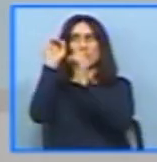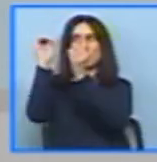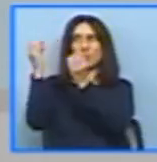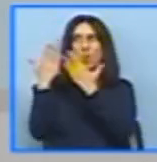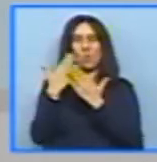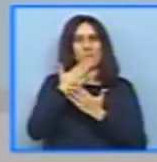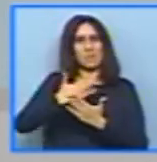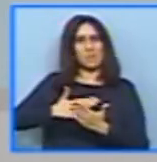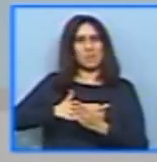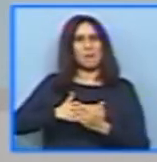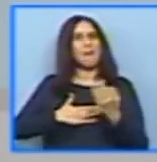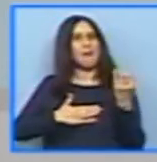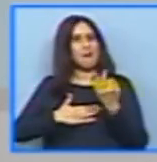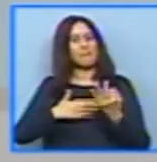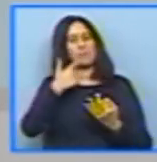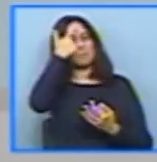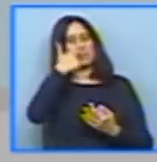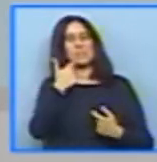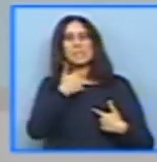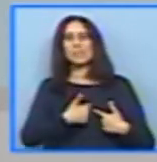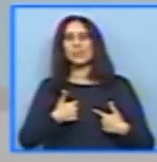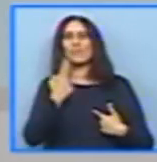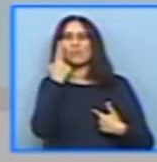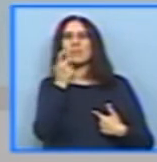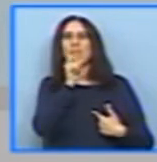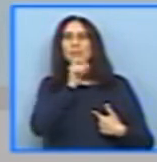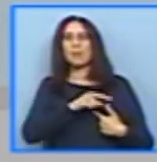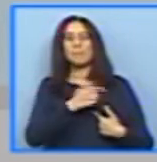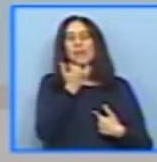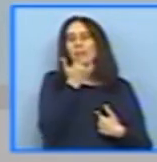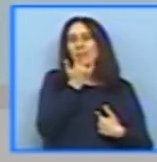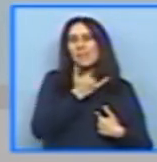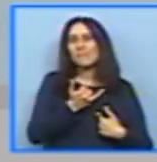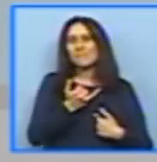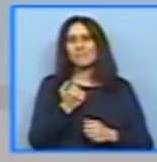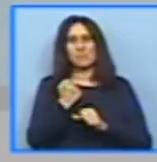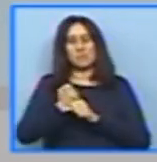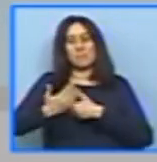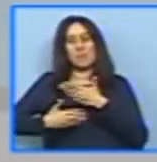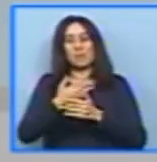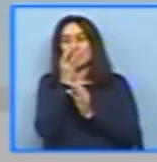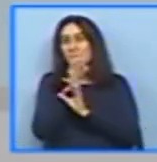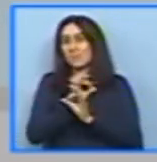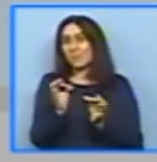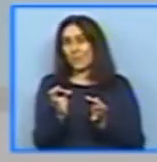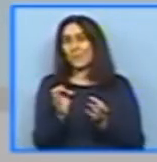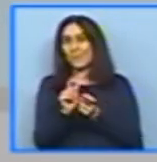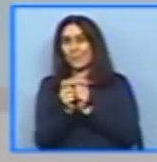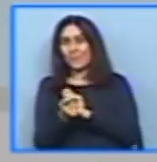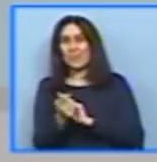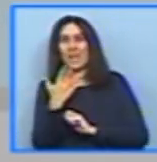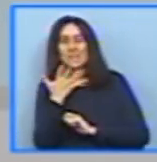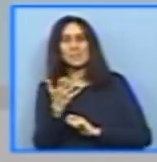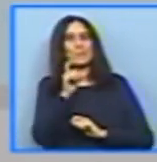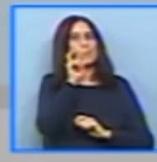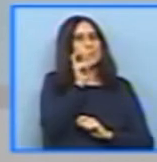dom, que de facto o cristão pode depois viver na alegria, trabalhar na perfeição, no